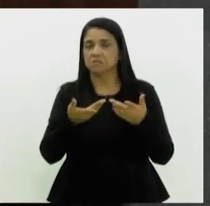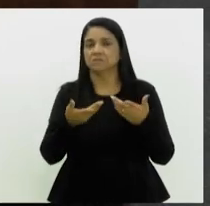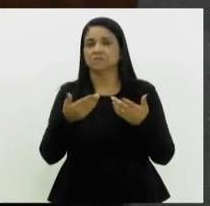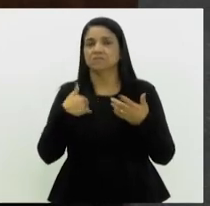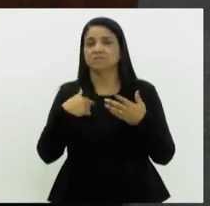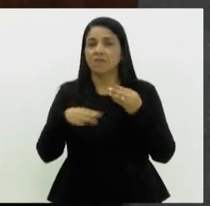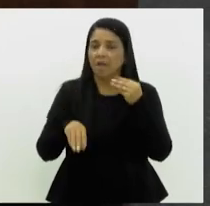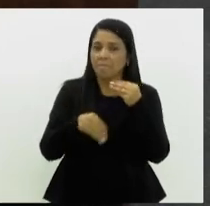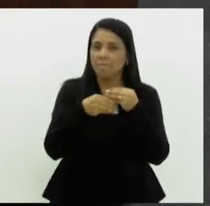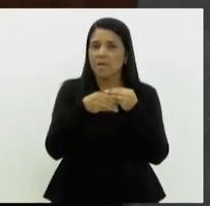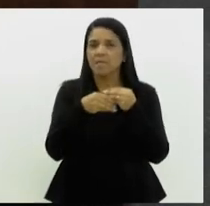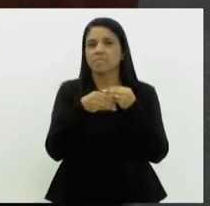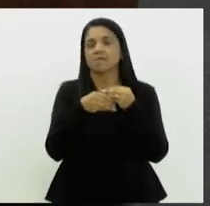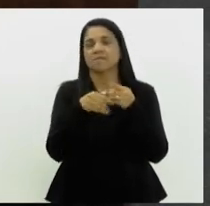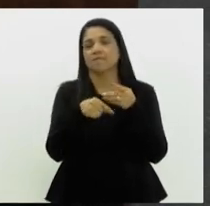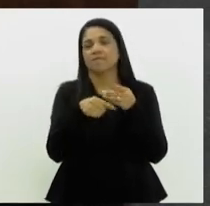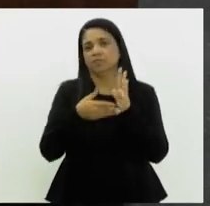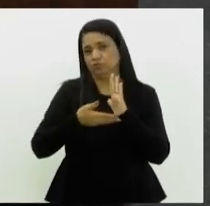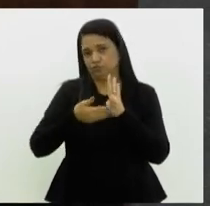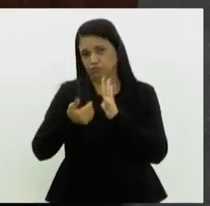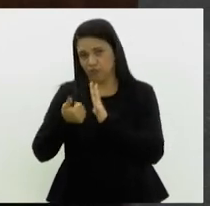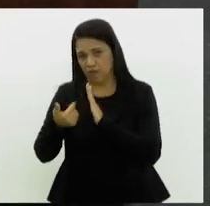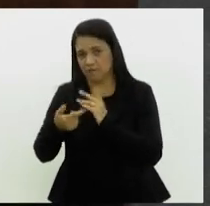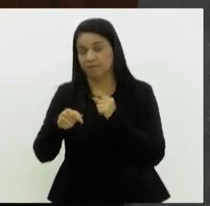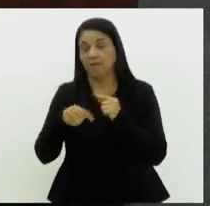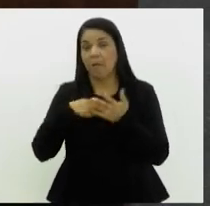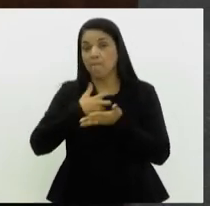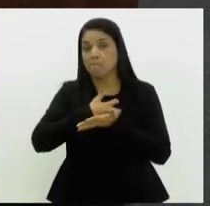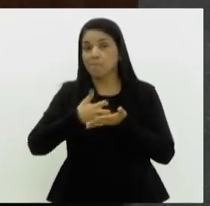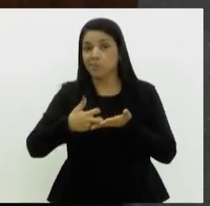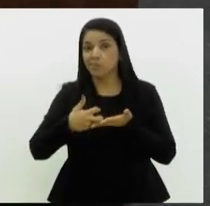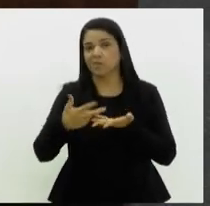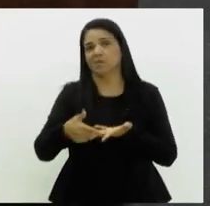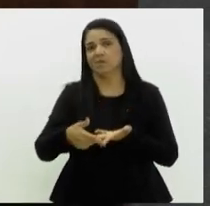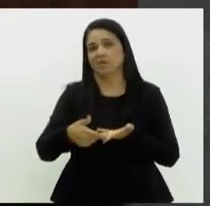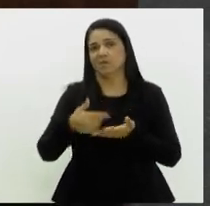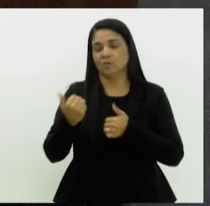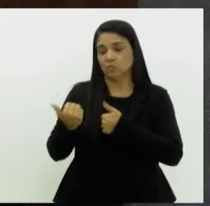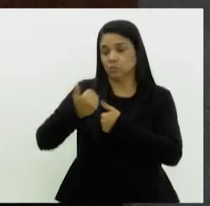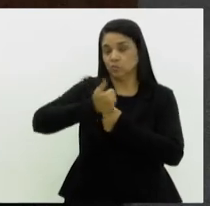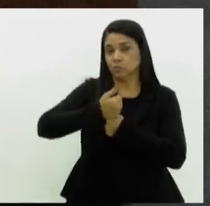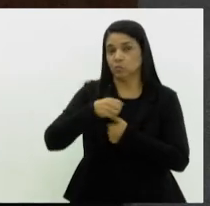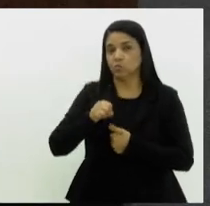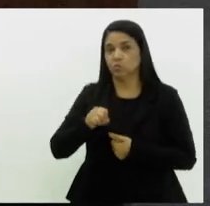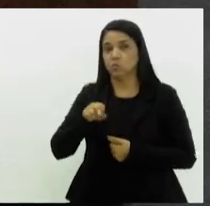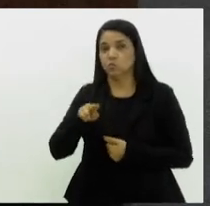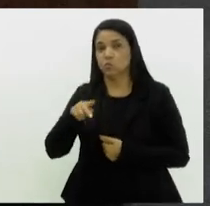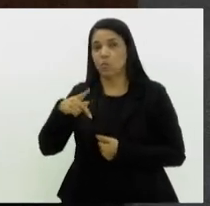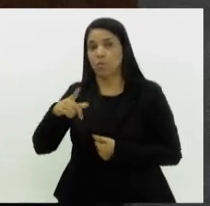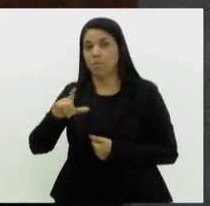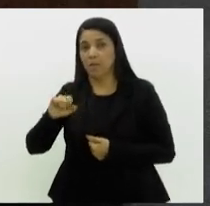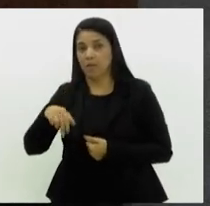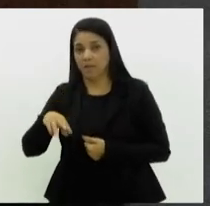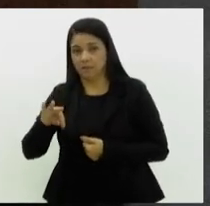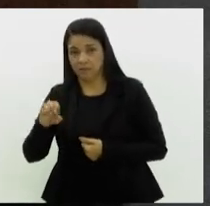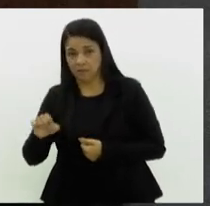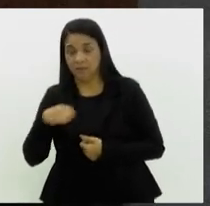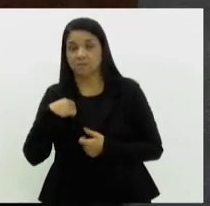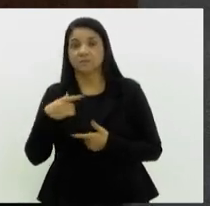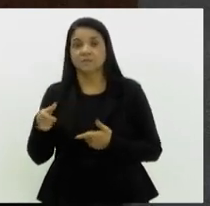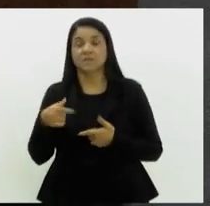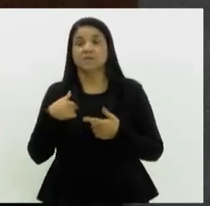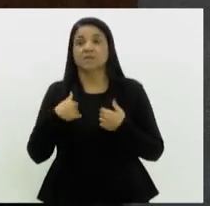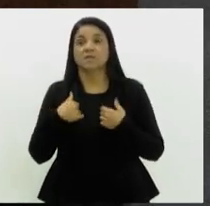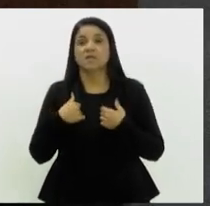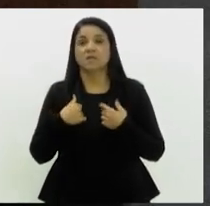emenda colocada, que foi derrubada, né, que ia punir, né, colocando um suplente, foi feito por um homem. Então a gente está trazendo